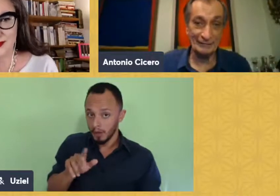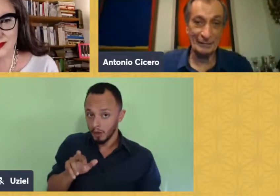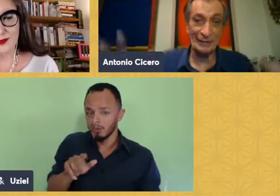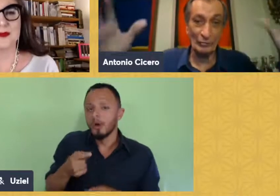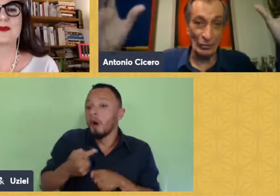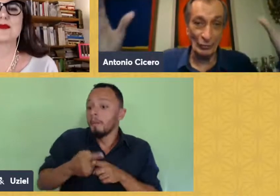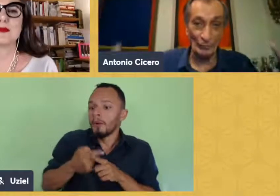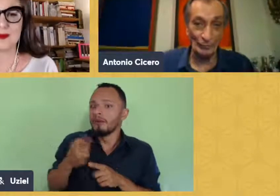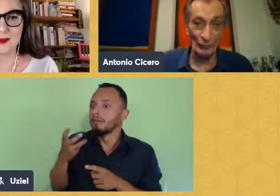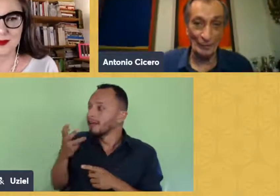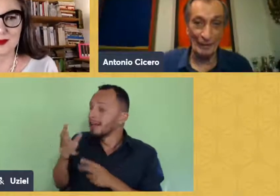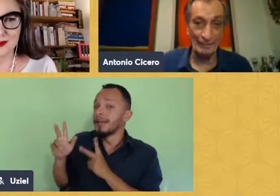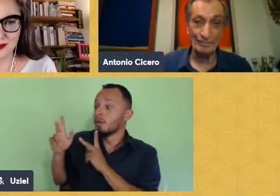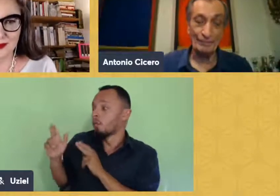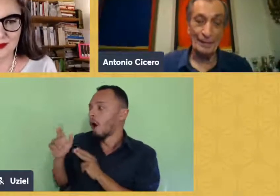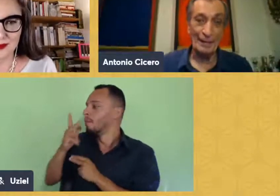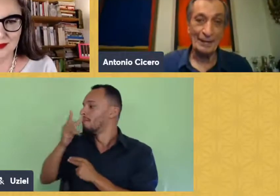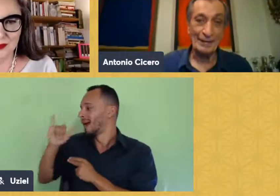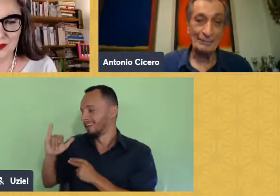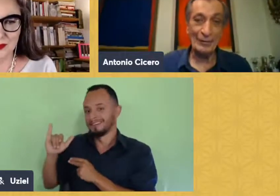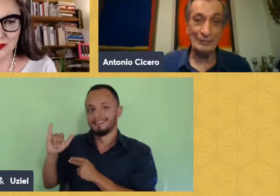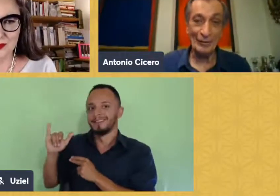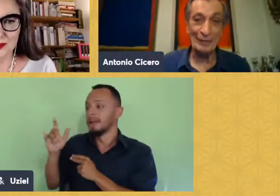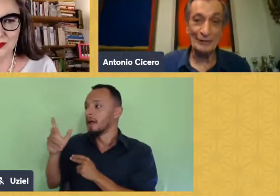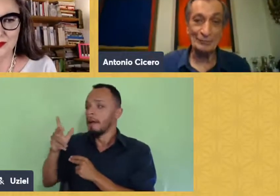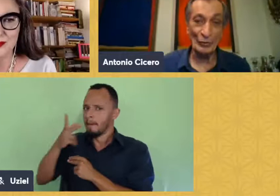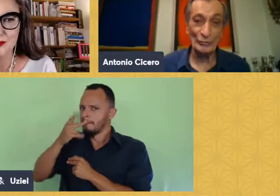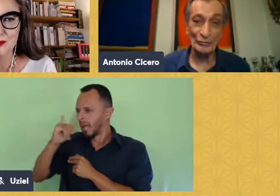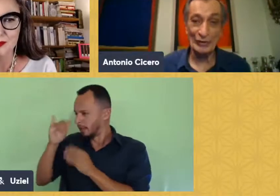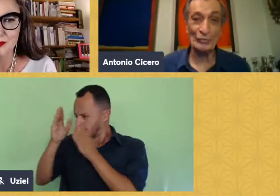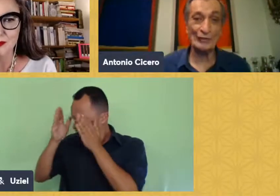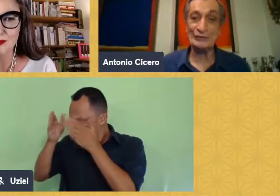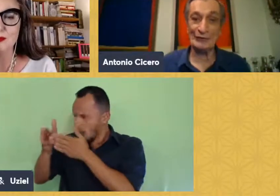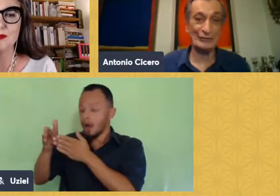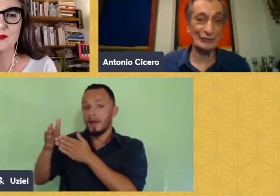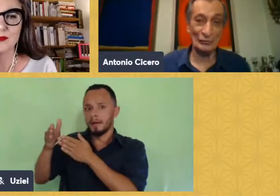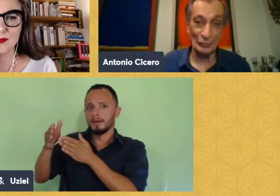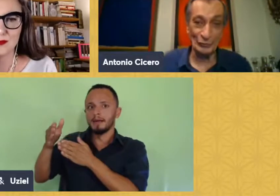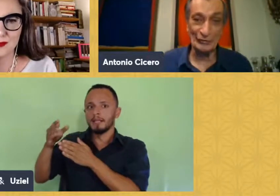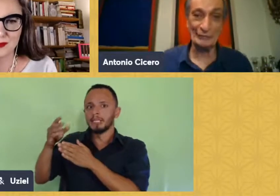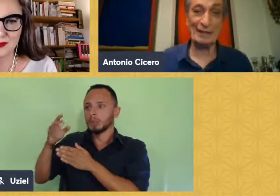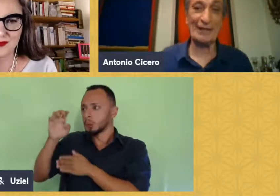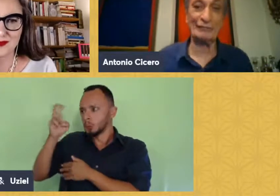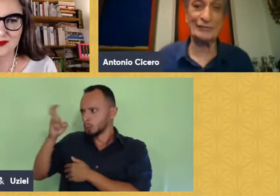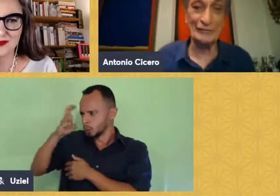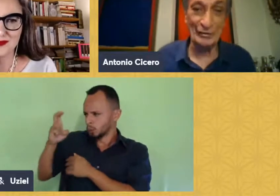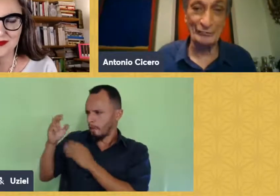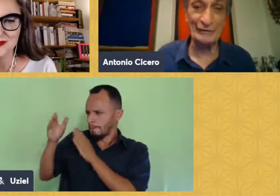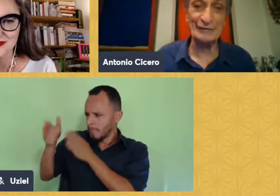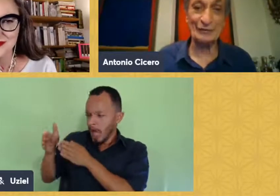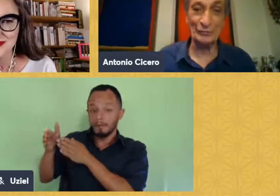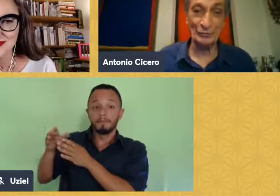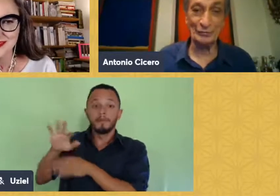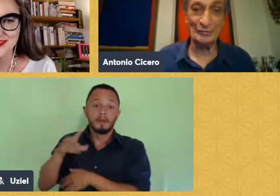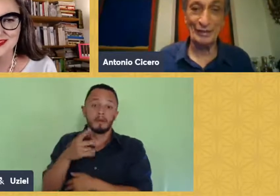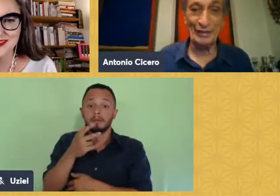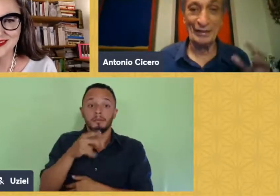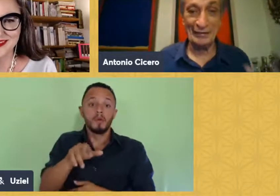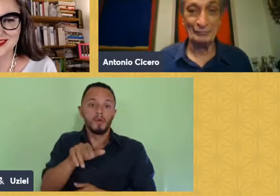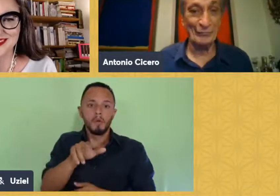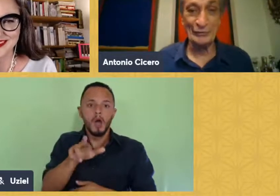pai, intelectual como meu pai. Meu irmão mais moço, que gostava de tudo, pegava surf, fazia